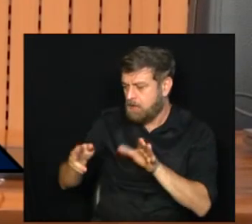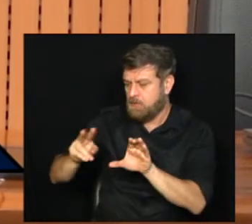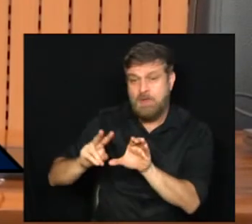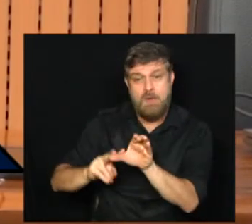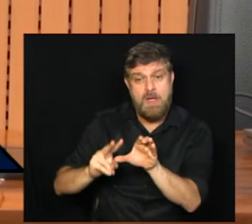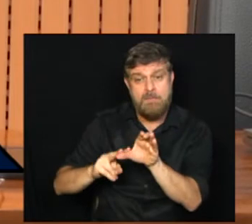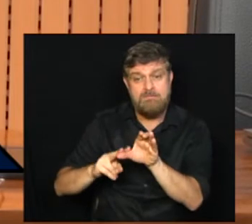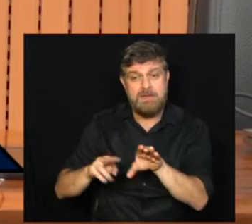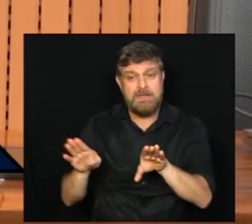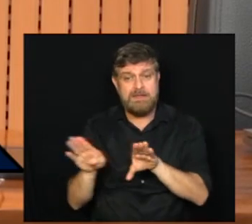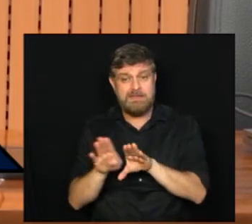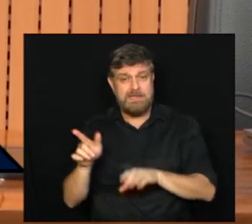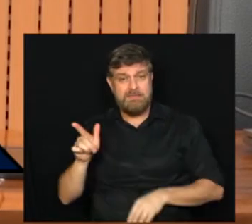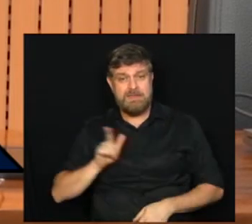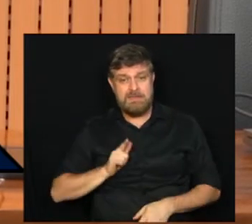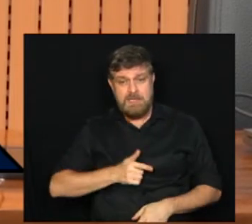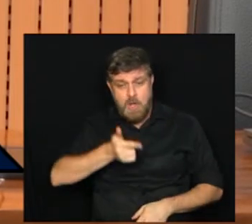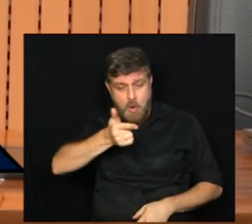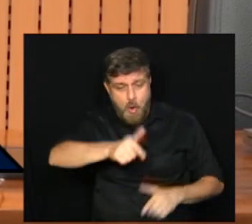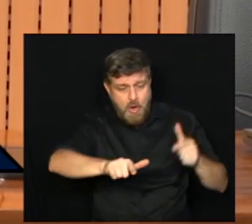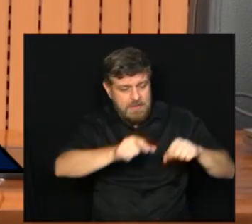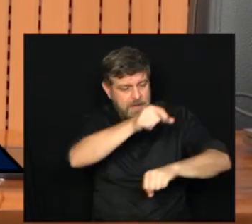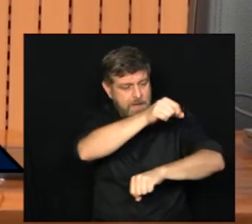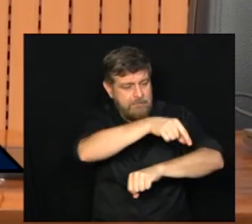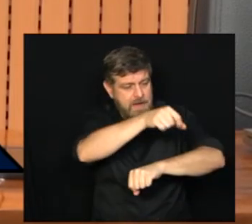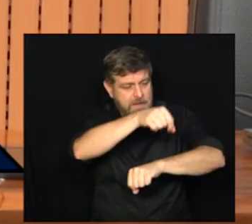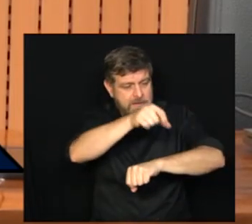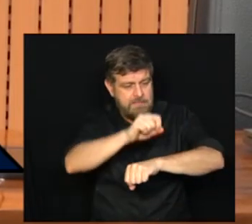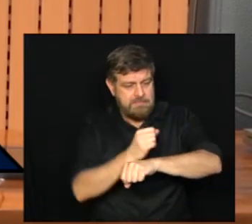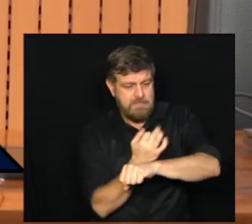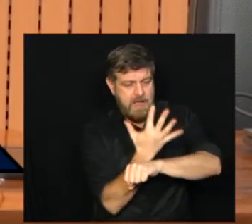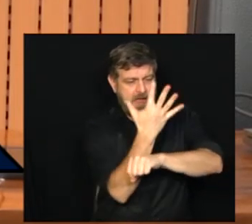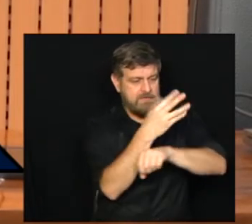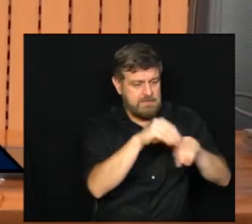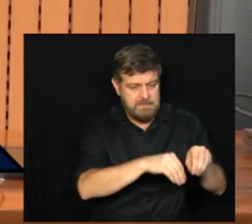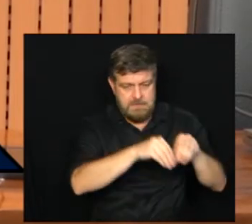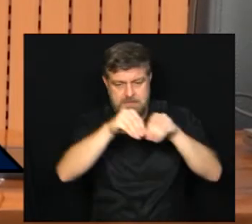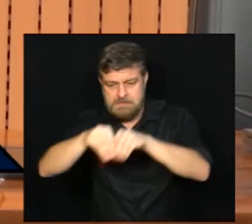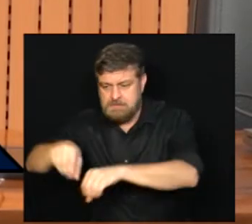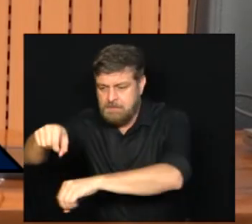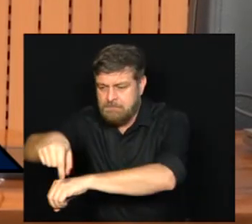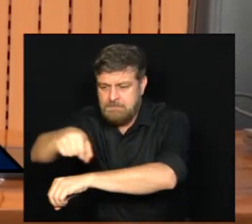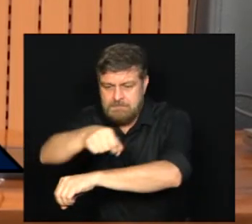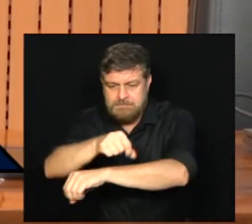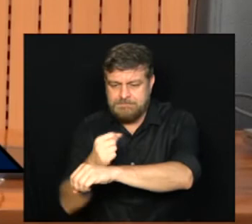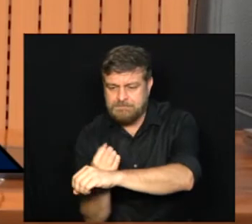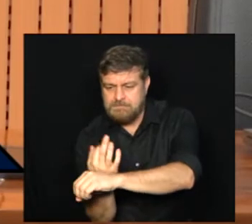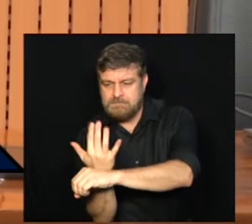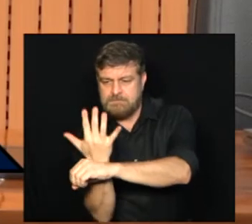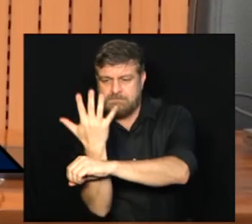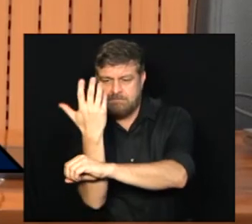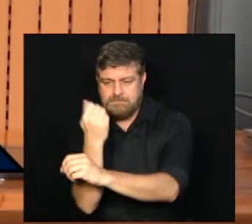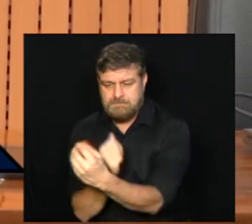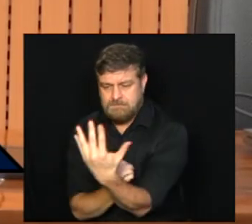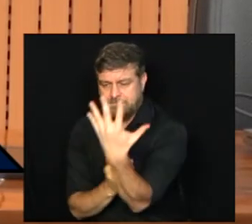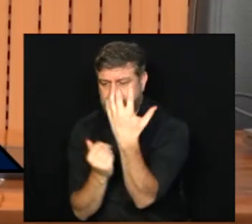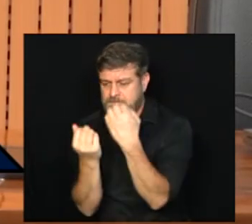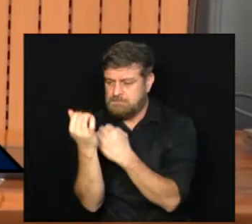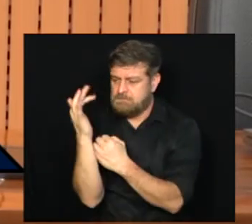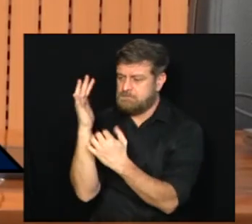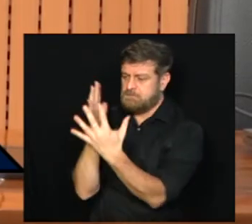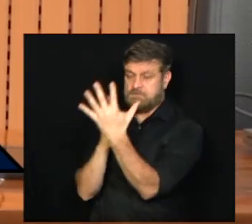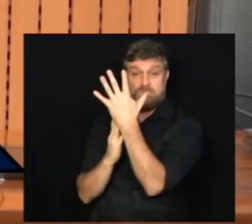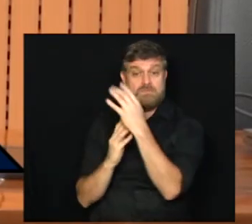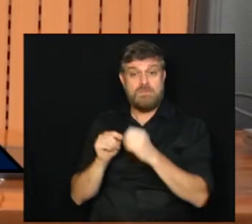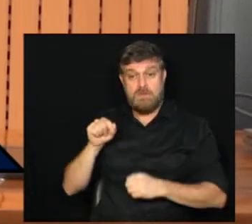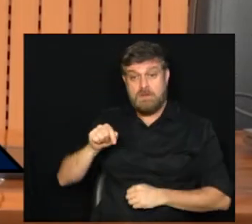sabe até outros espaços que precisam ser revitalizados. Eu acho muito importante a APA do Campo